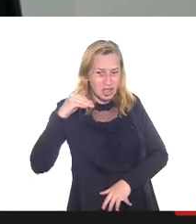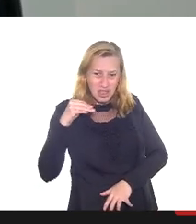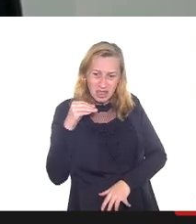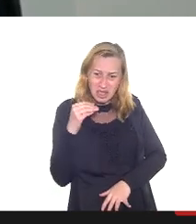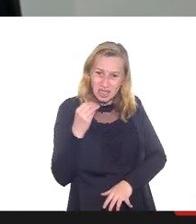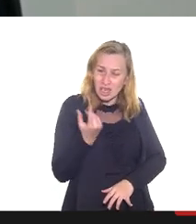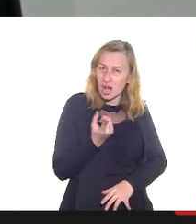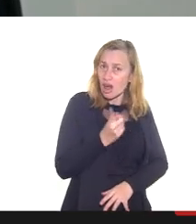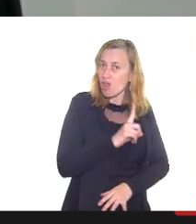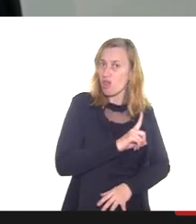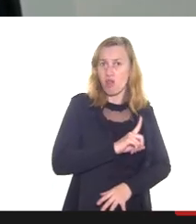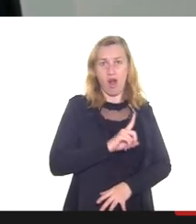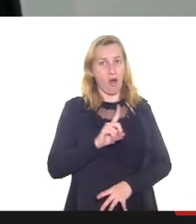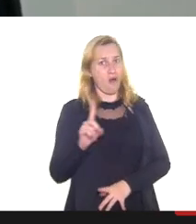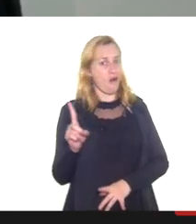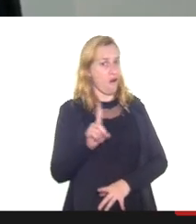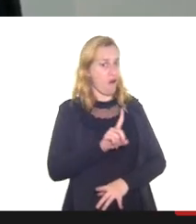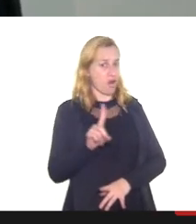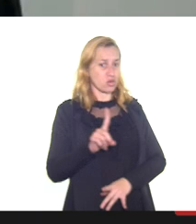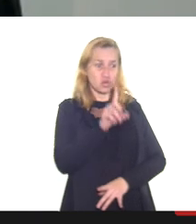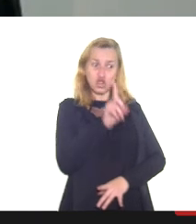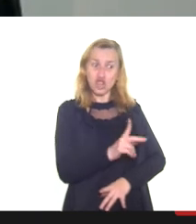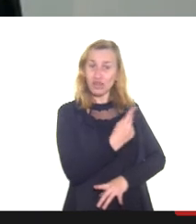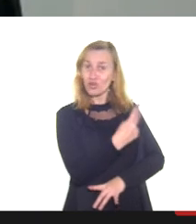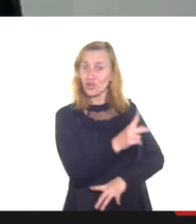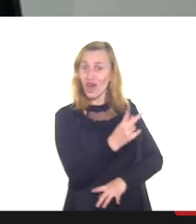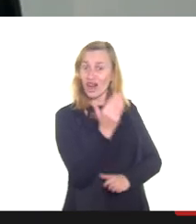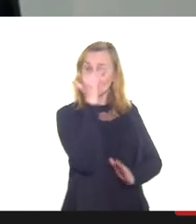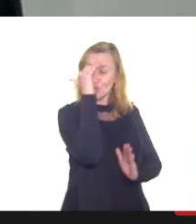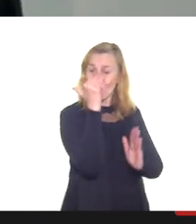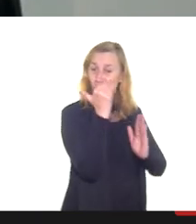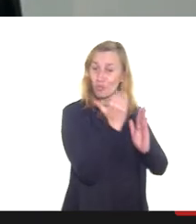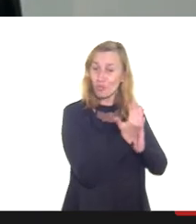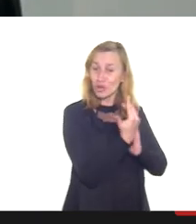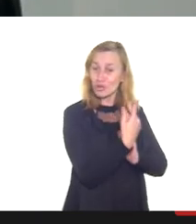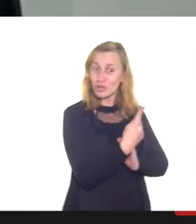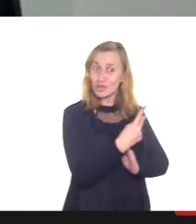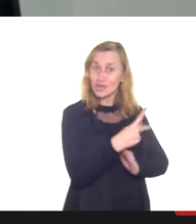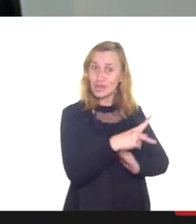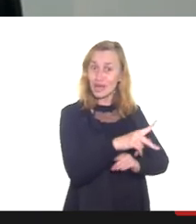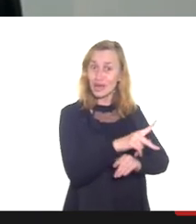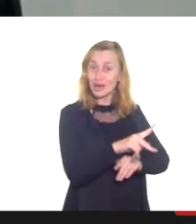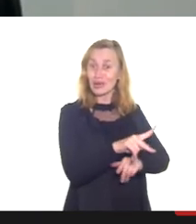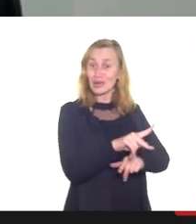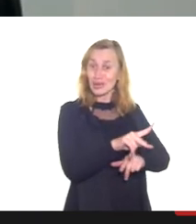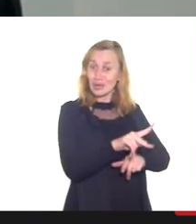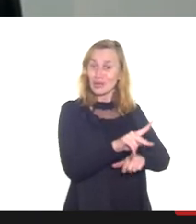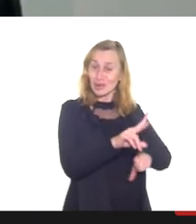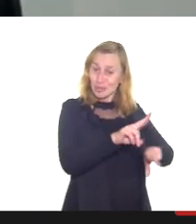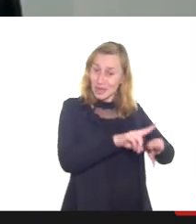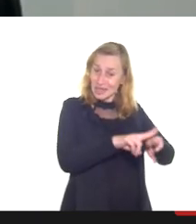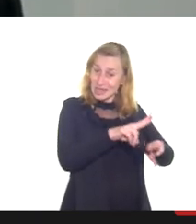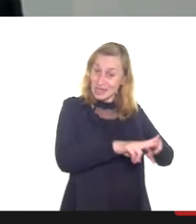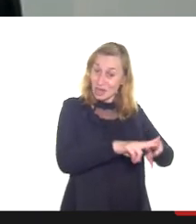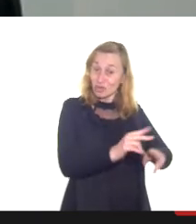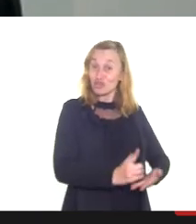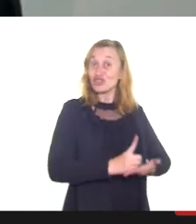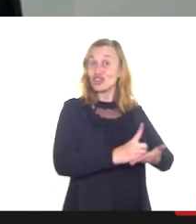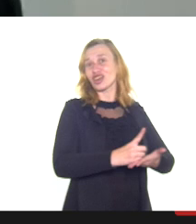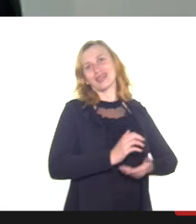o direito dessas meninas de cumprirem as suas medidas de forma digna, a sua